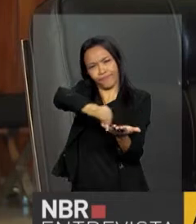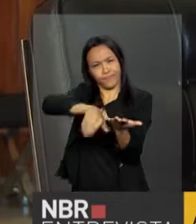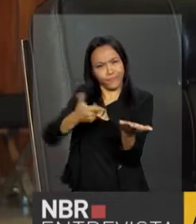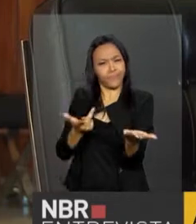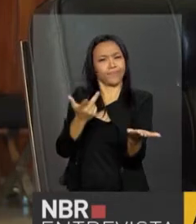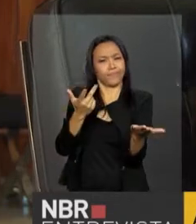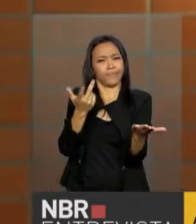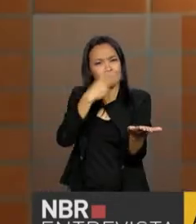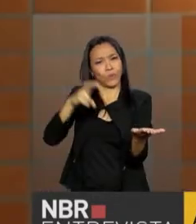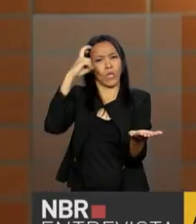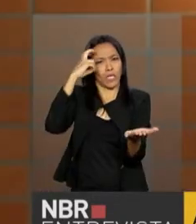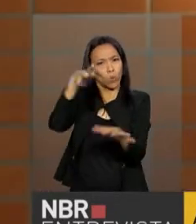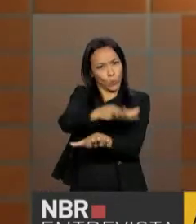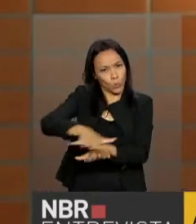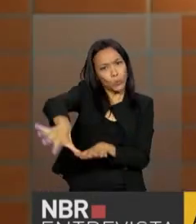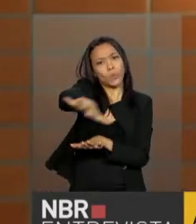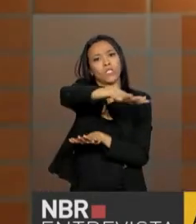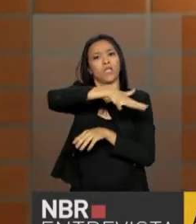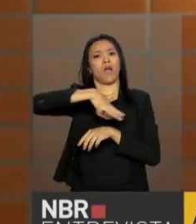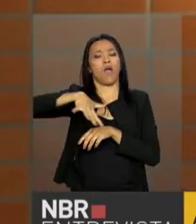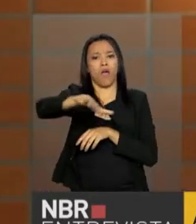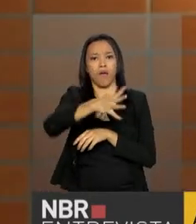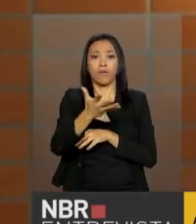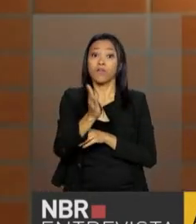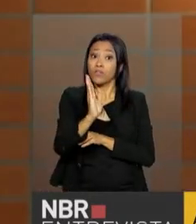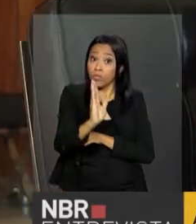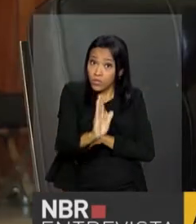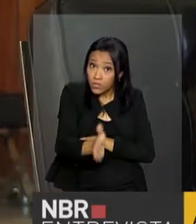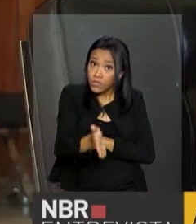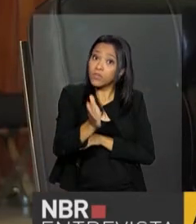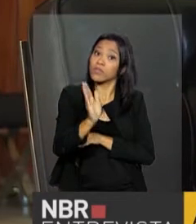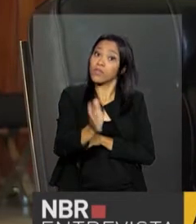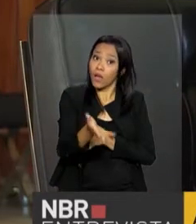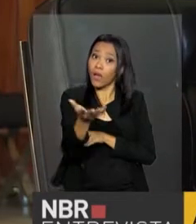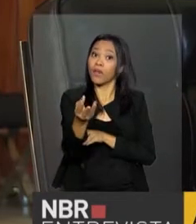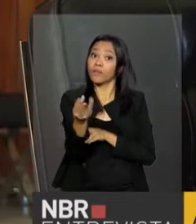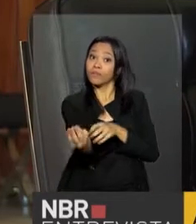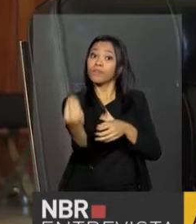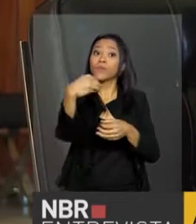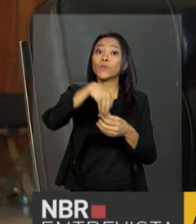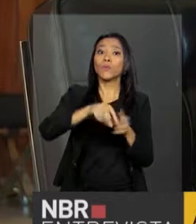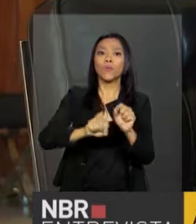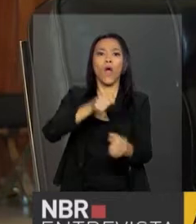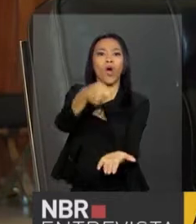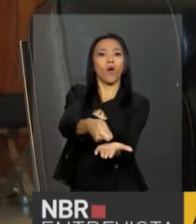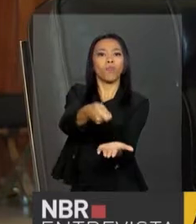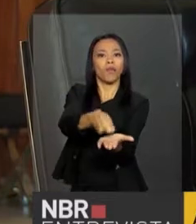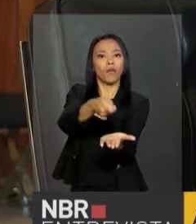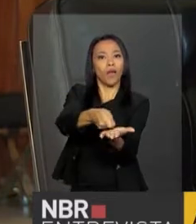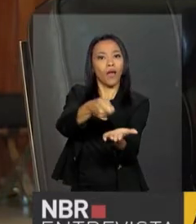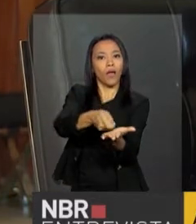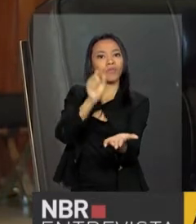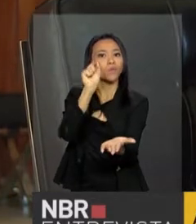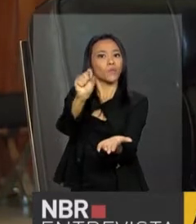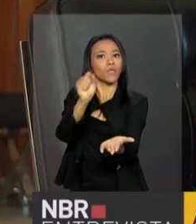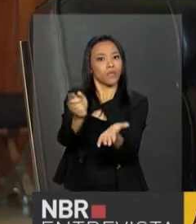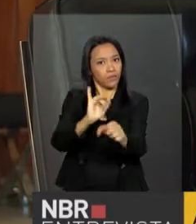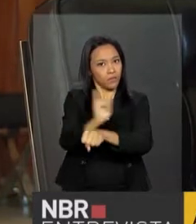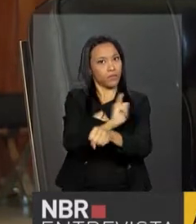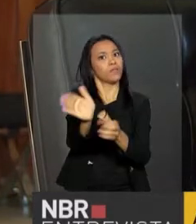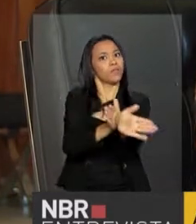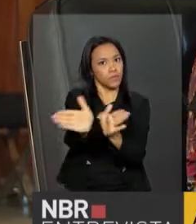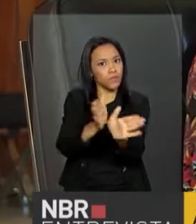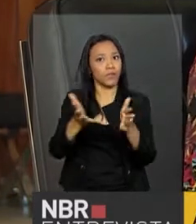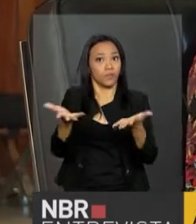manifestações culturais no geral já incluem a obrigatoriedade dos recursos,